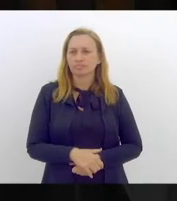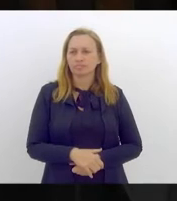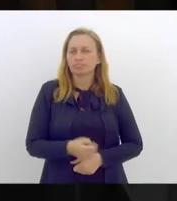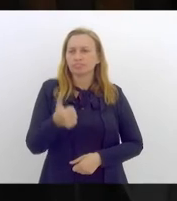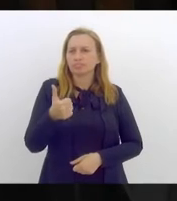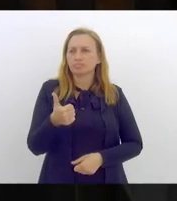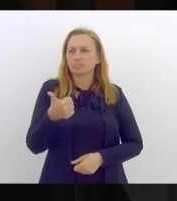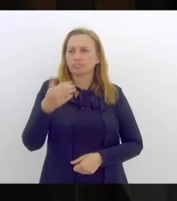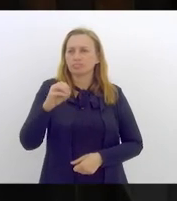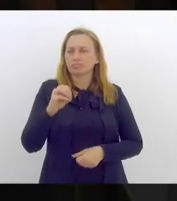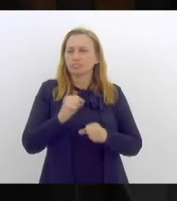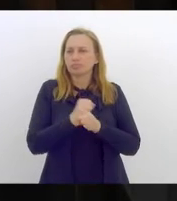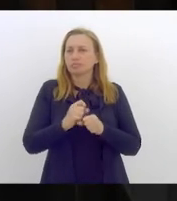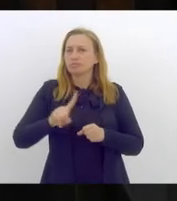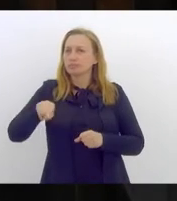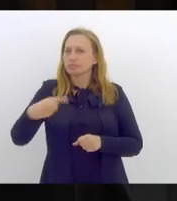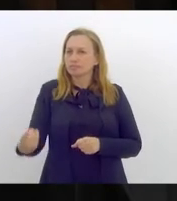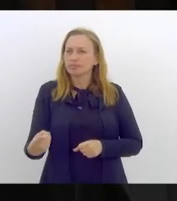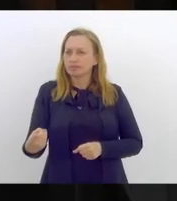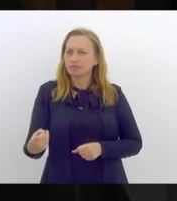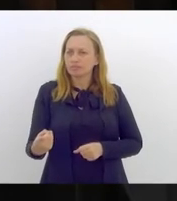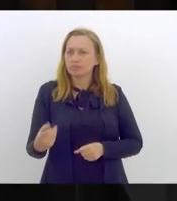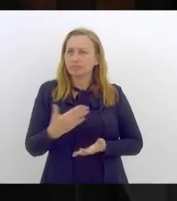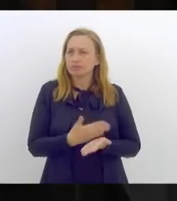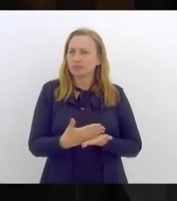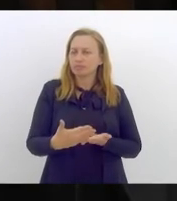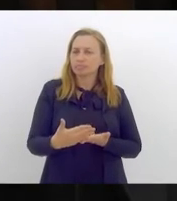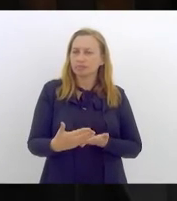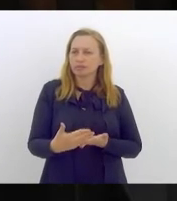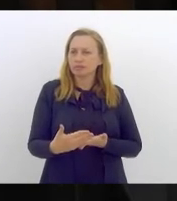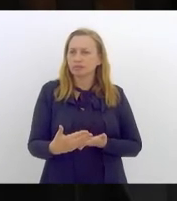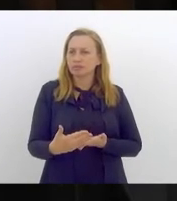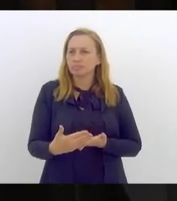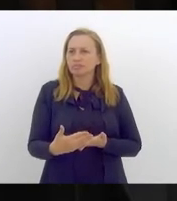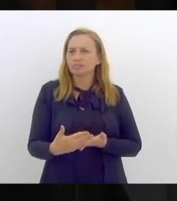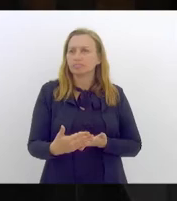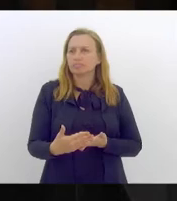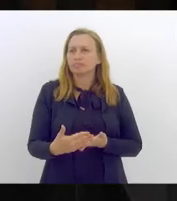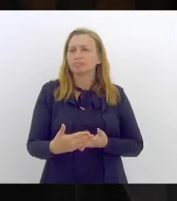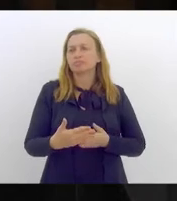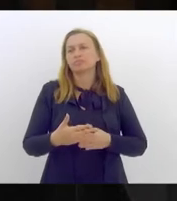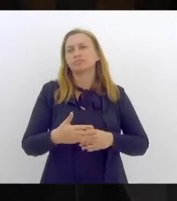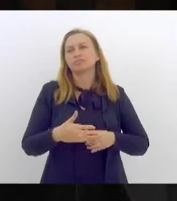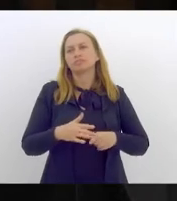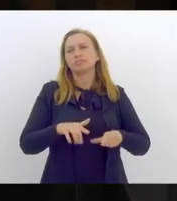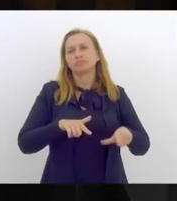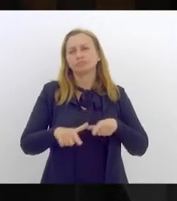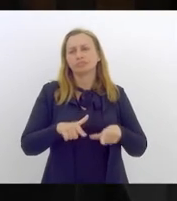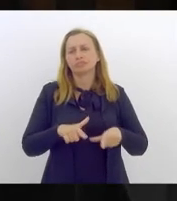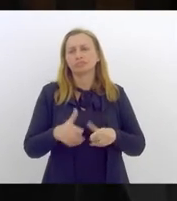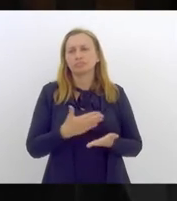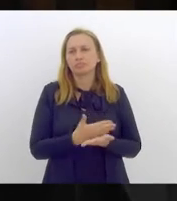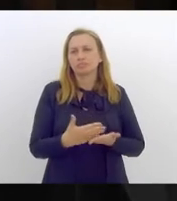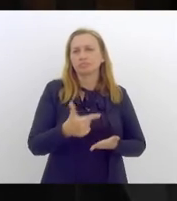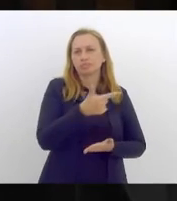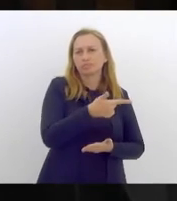quase 10 anos após o início da Operação Delaware, que começou em